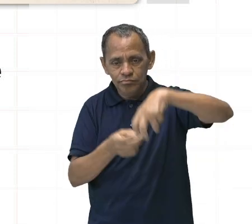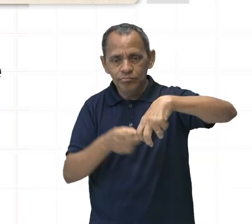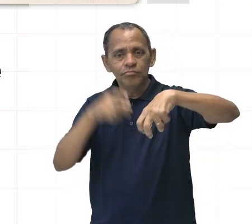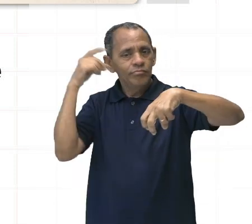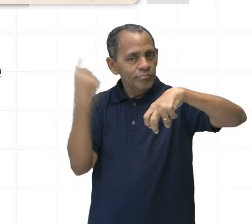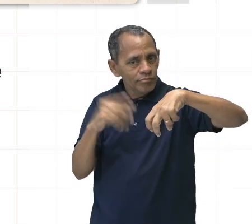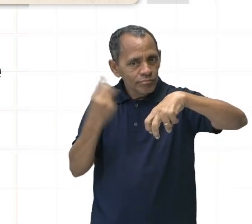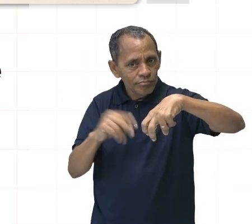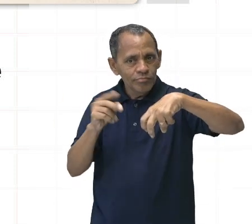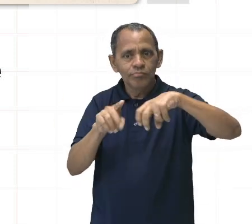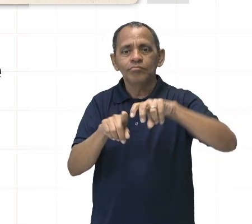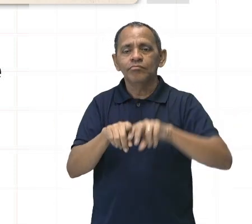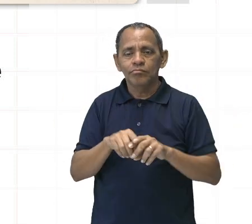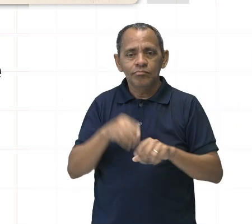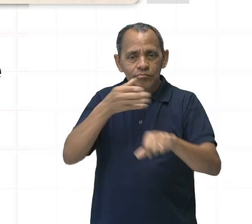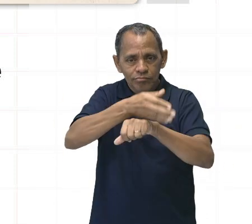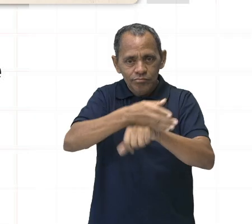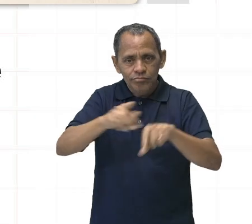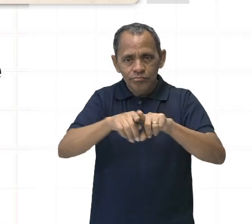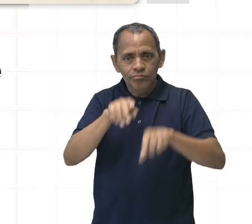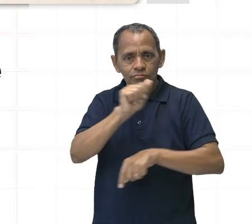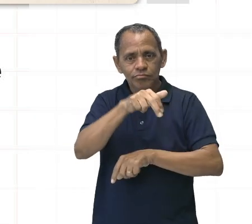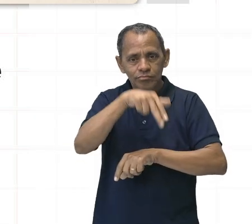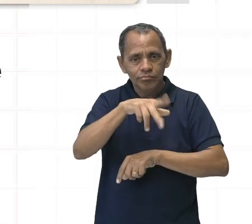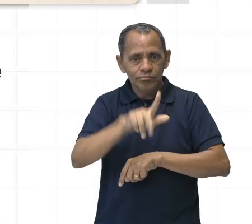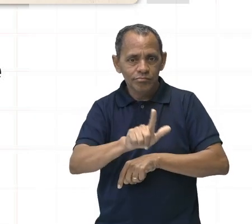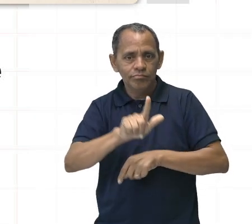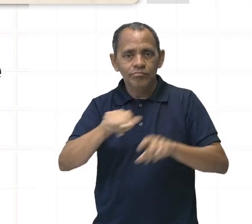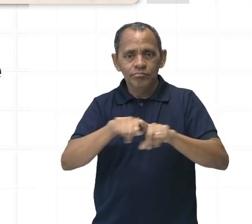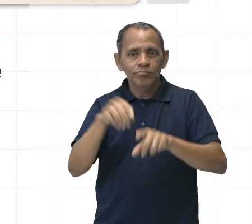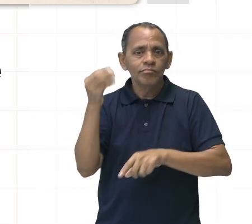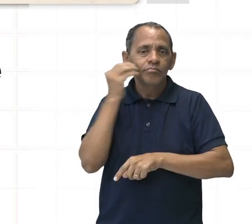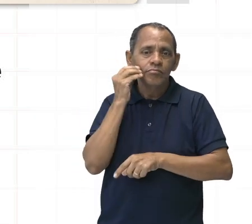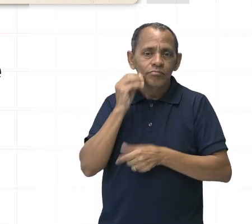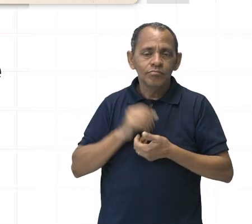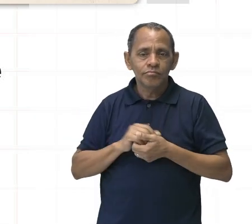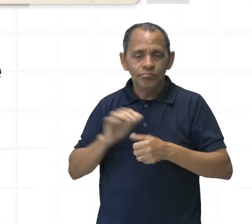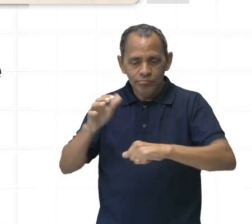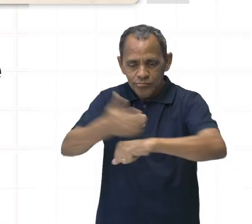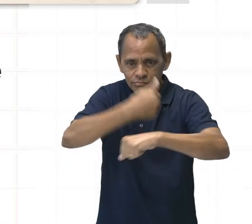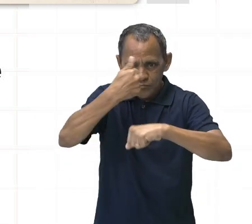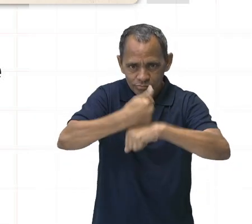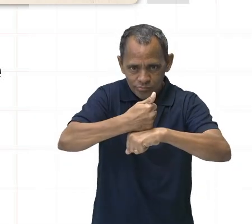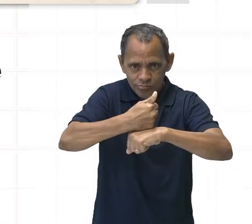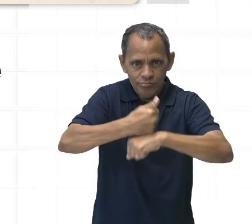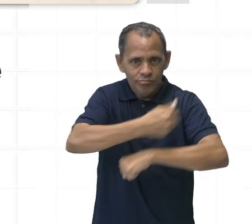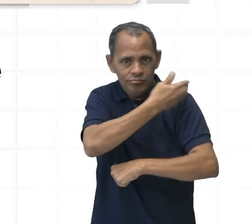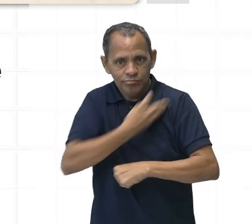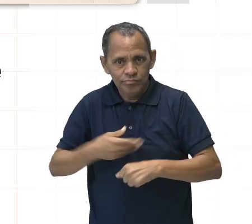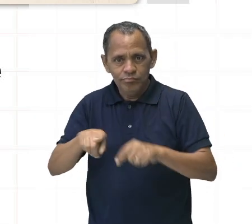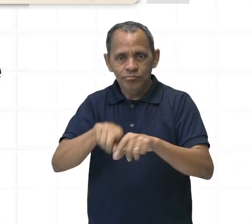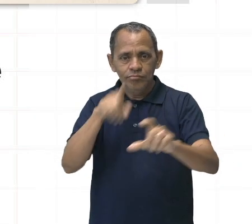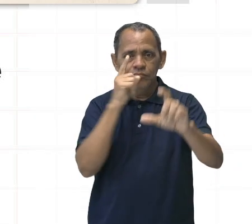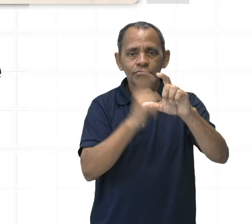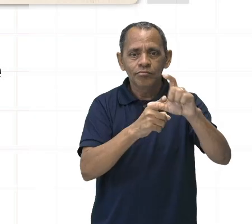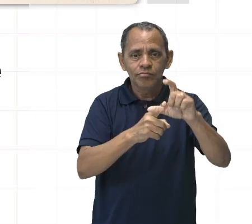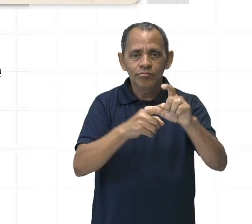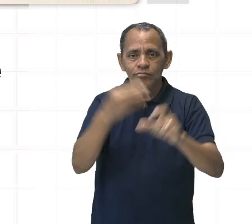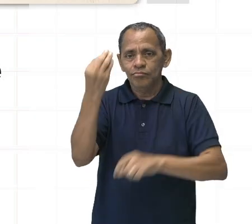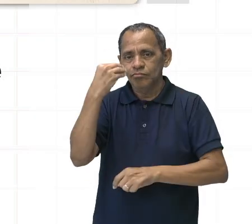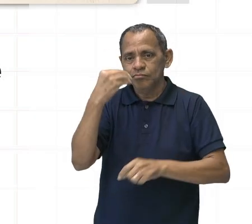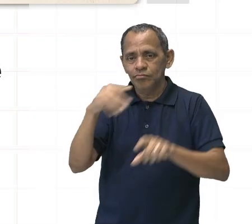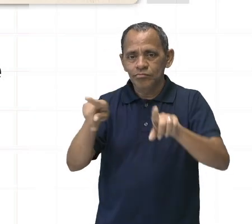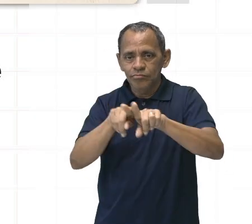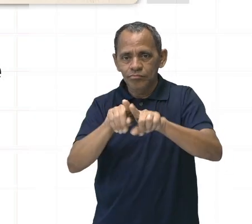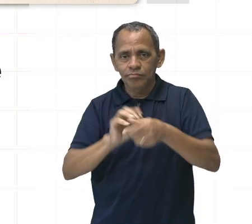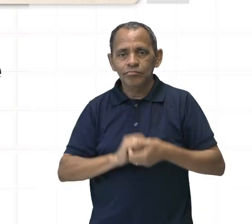simpatizantes da ANL. Então, essa Intentona Comunista foi justamente uma tentativa de golpe de Estado, onde os